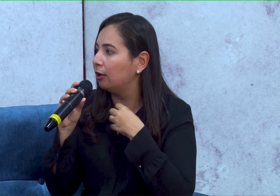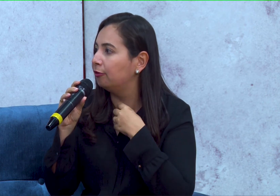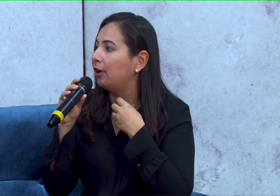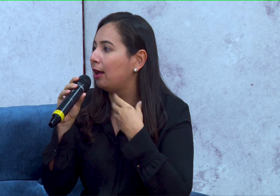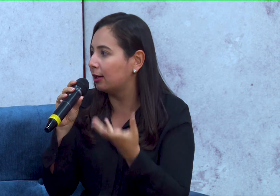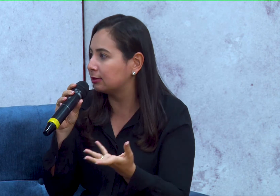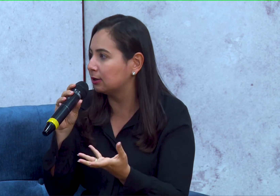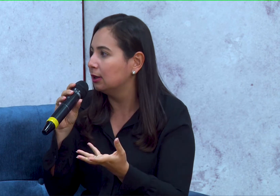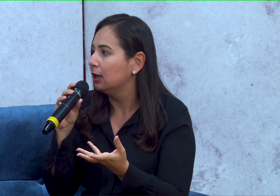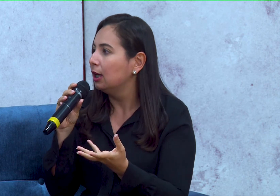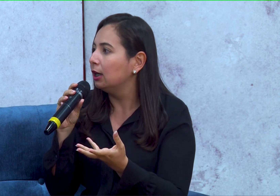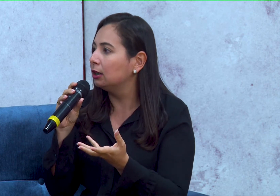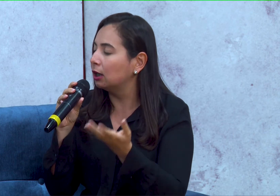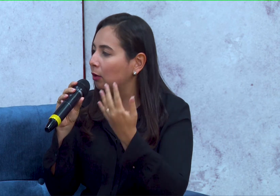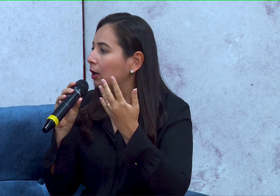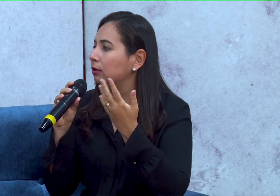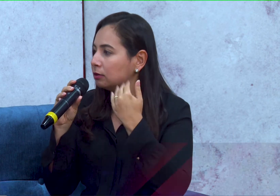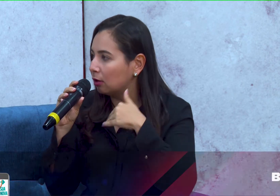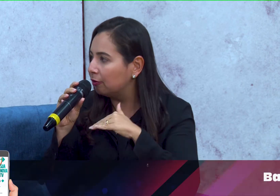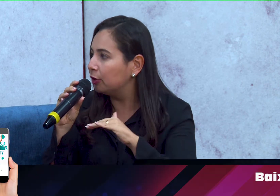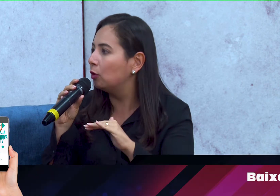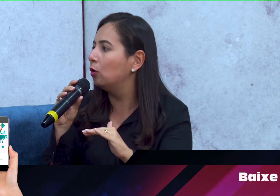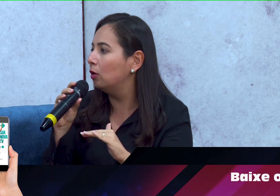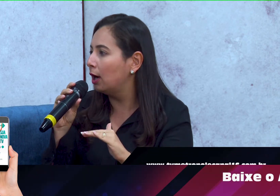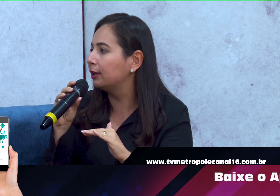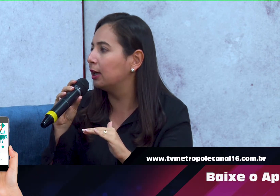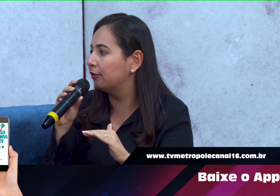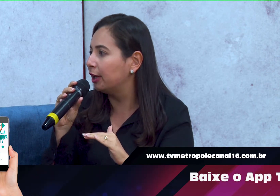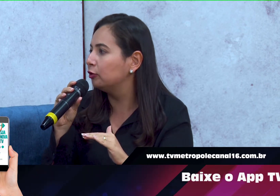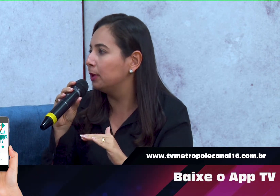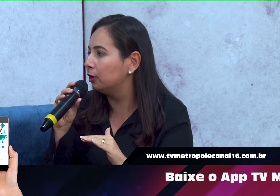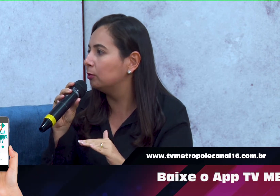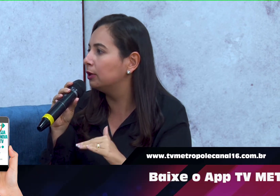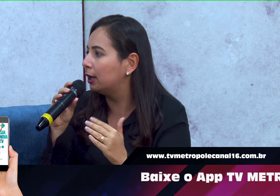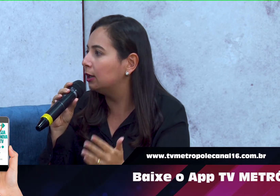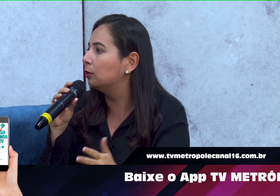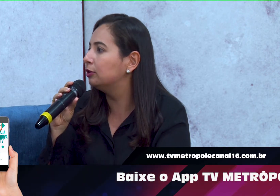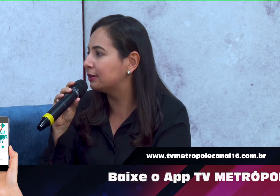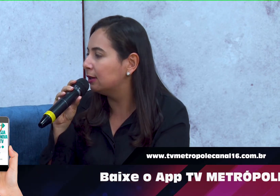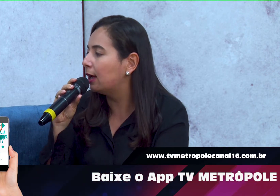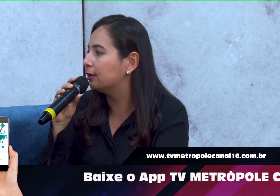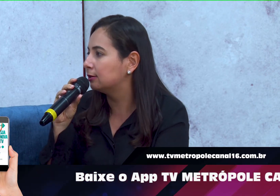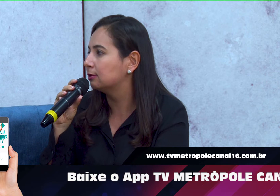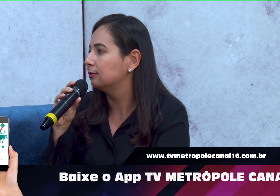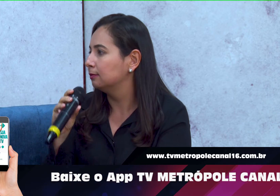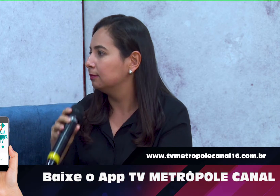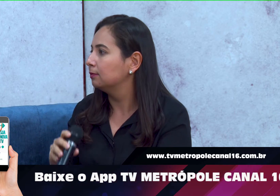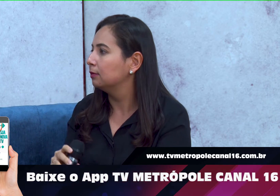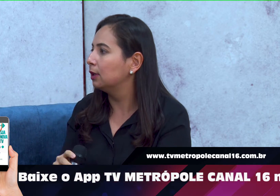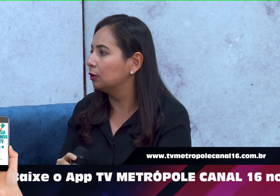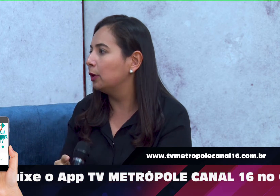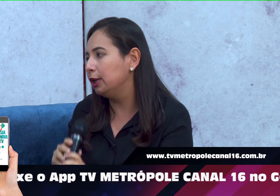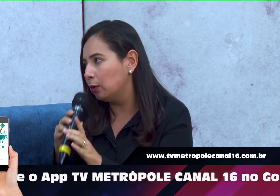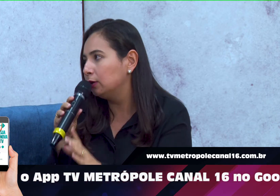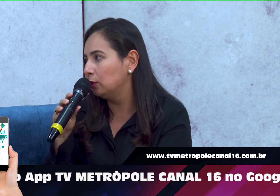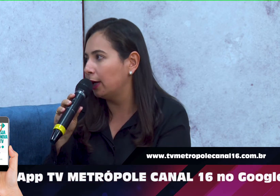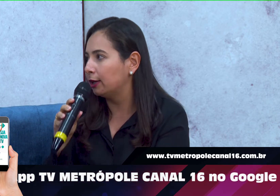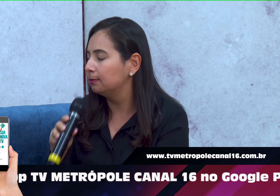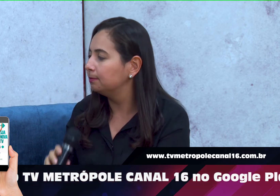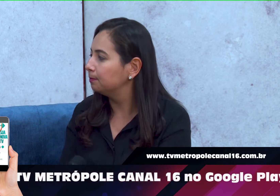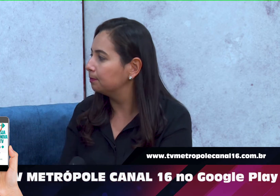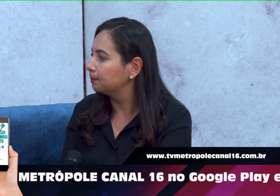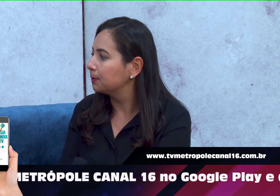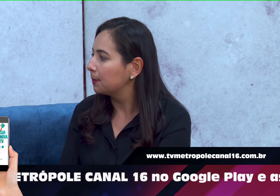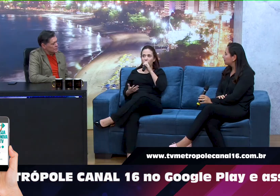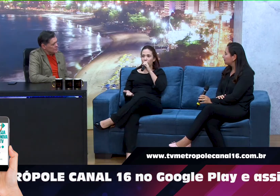Para que ela falasse Então ela só ficou Através mesmo da língua de sinais Tanto ele quanto